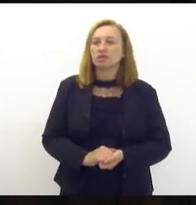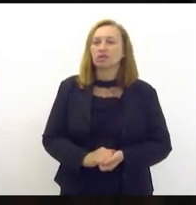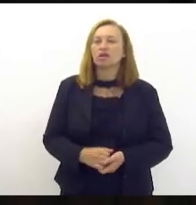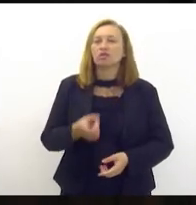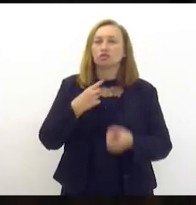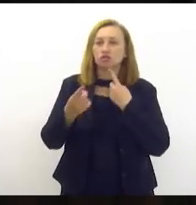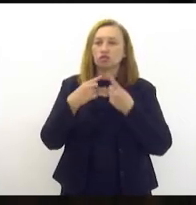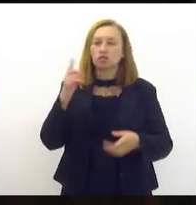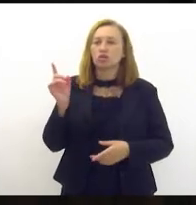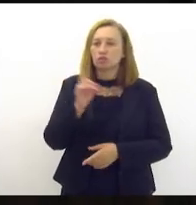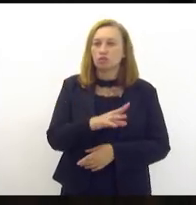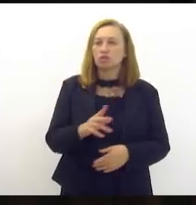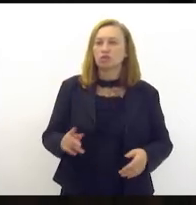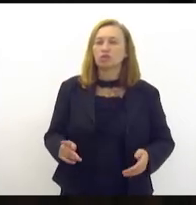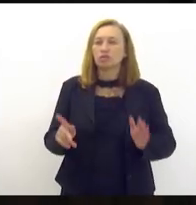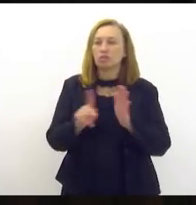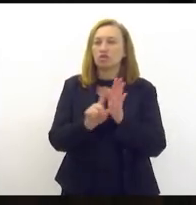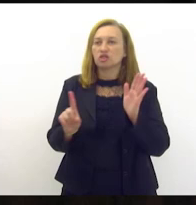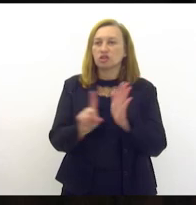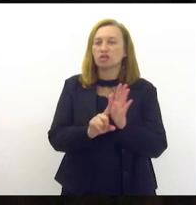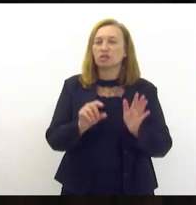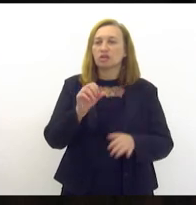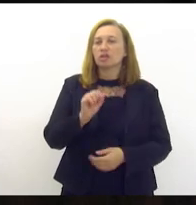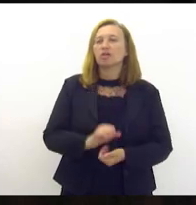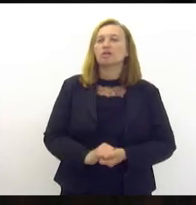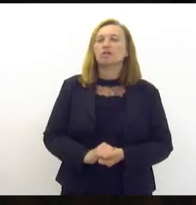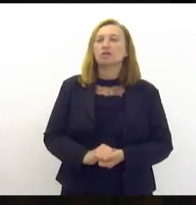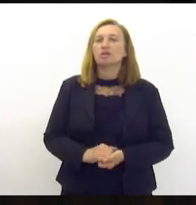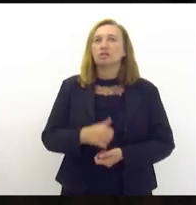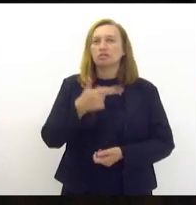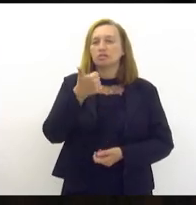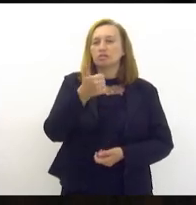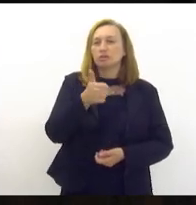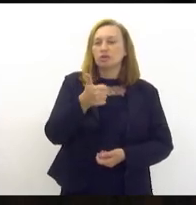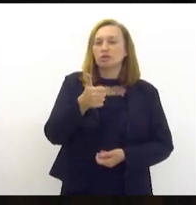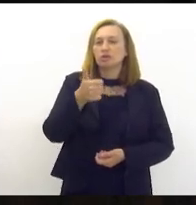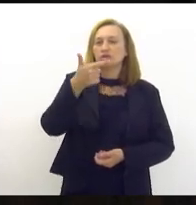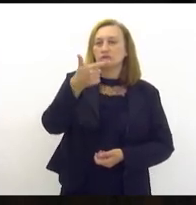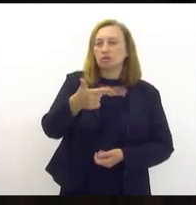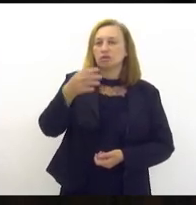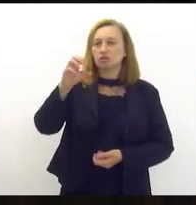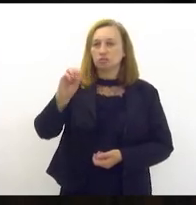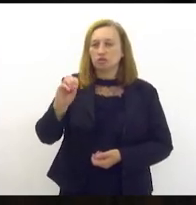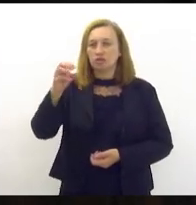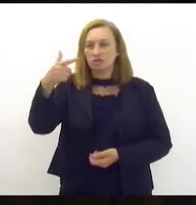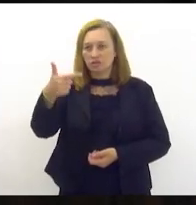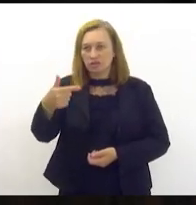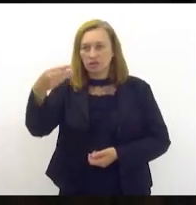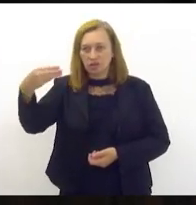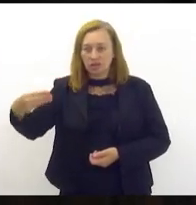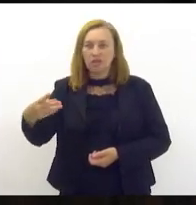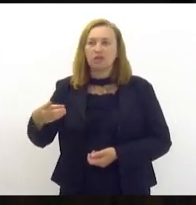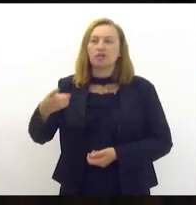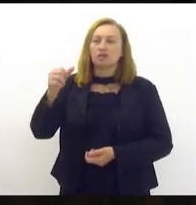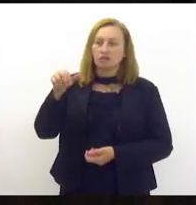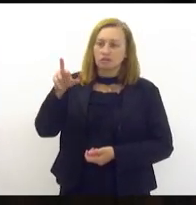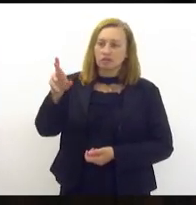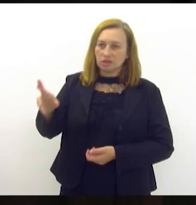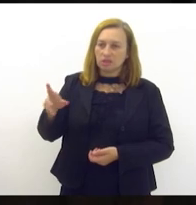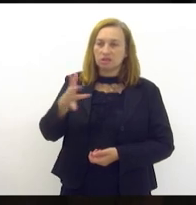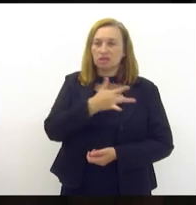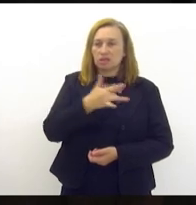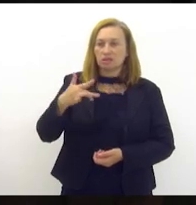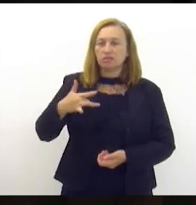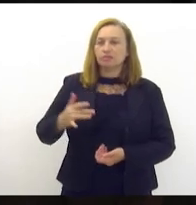urgência, em discussão única, projeto de lei complementar número 11 de 2023, de autoria do deputado Valdeci da Saúde, que altera a